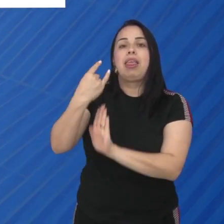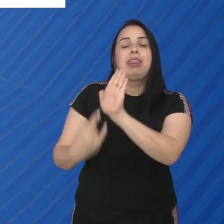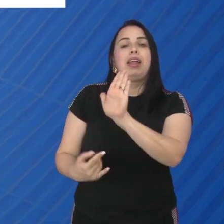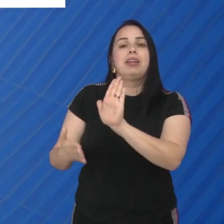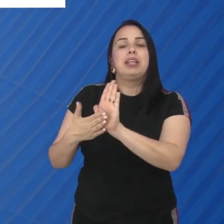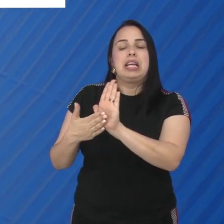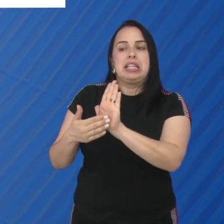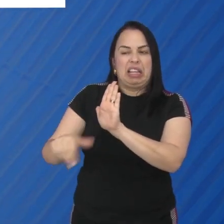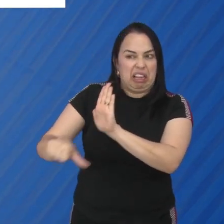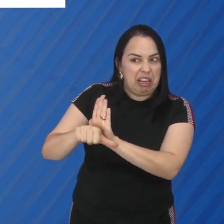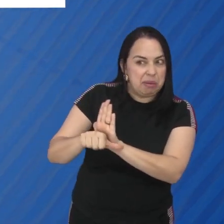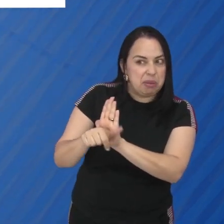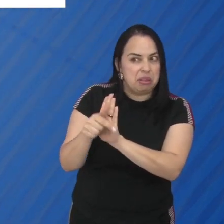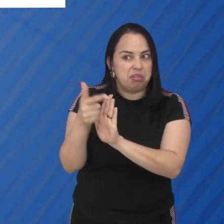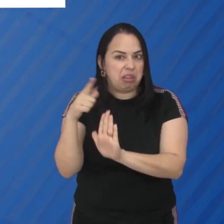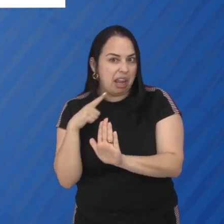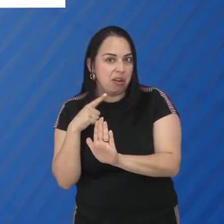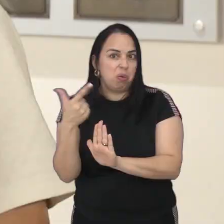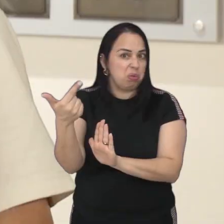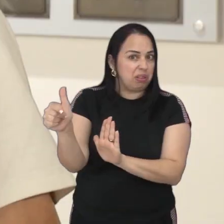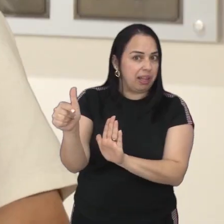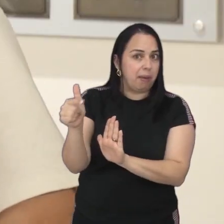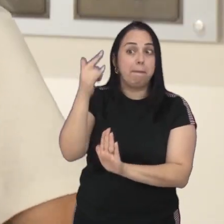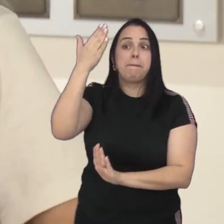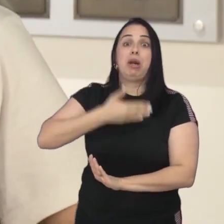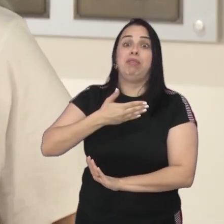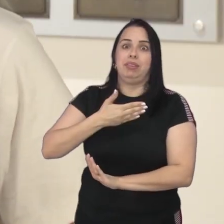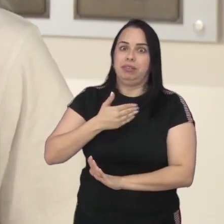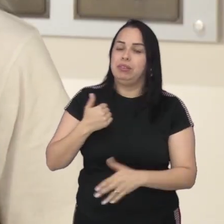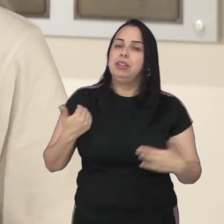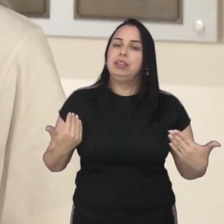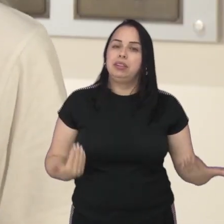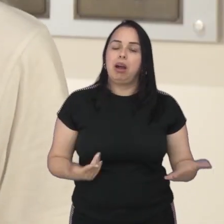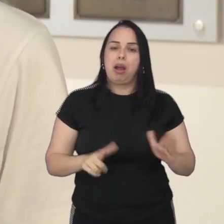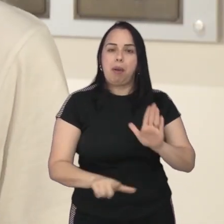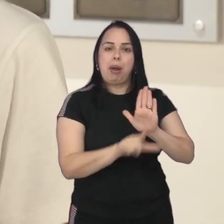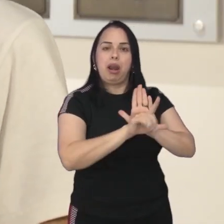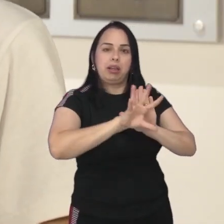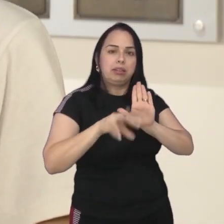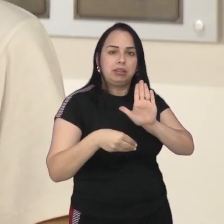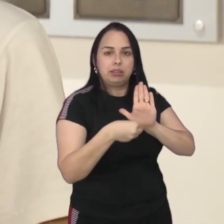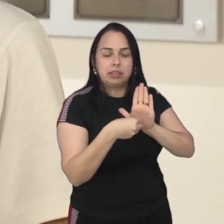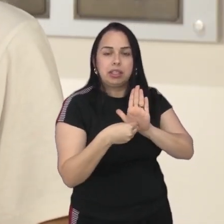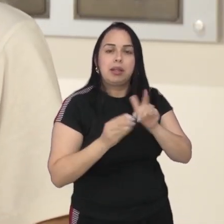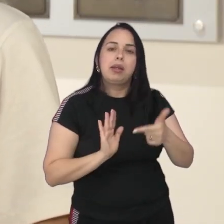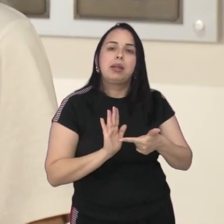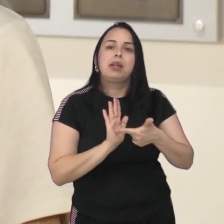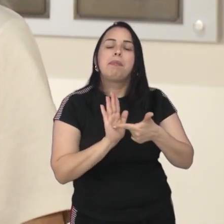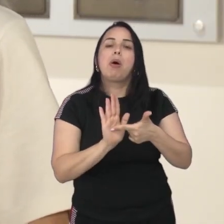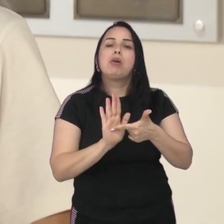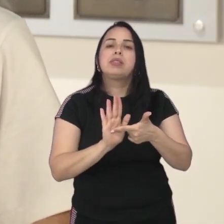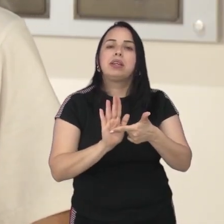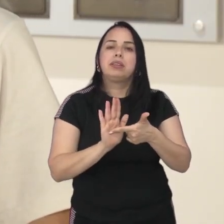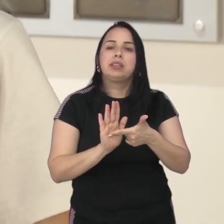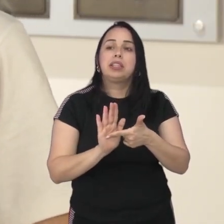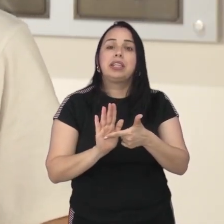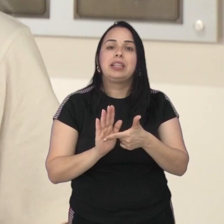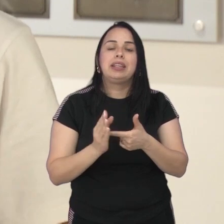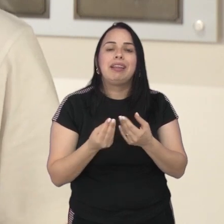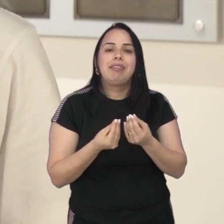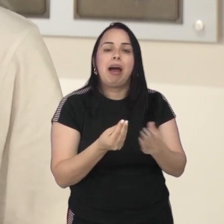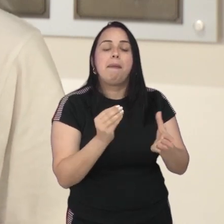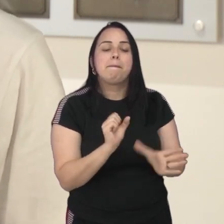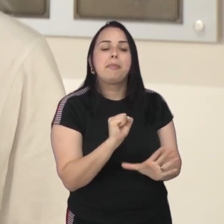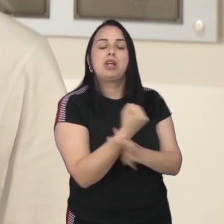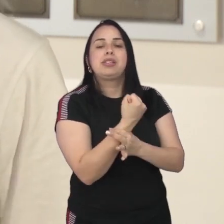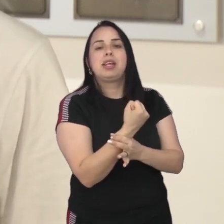a certidão de antecedentes criminais. Na verdade, é uma lei complementar e ela vem trazer maior eficácia